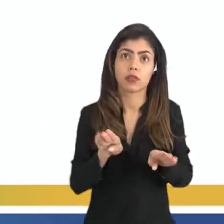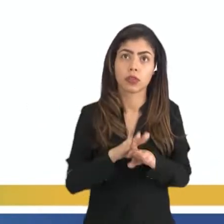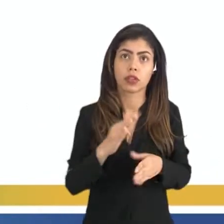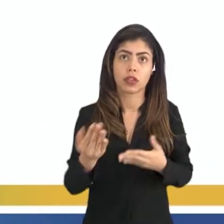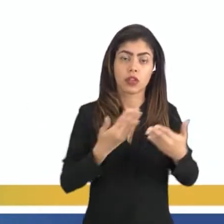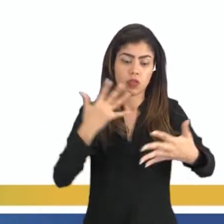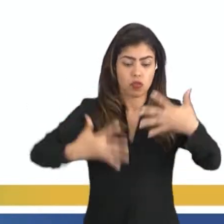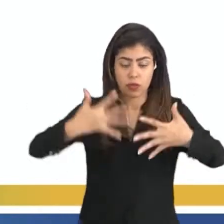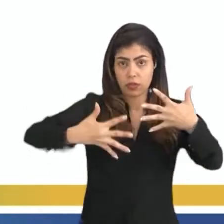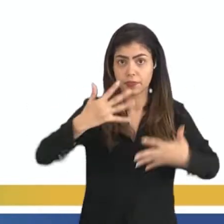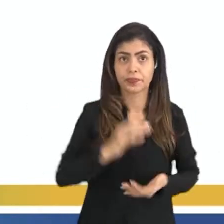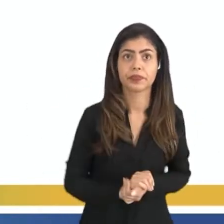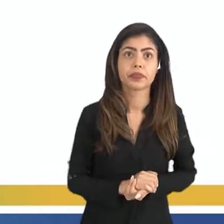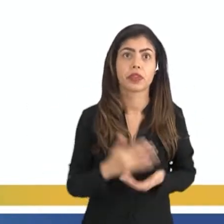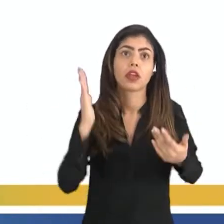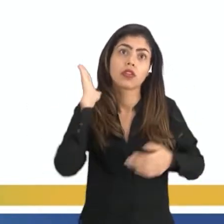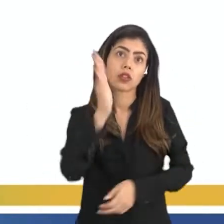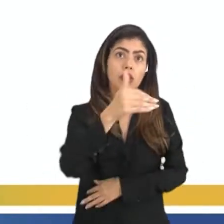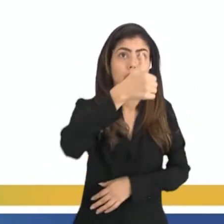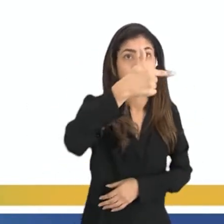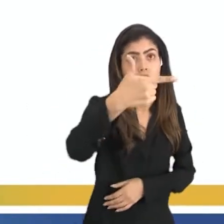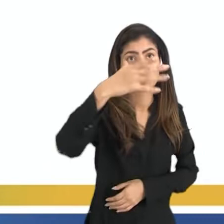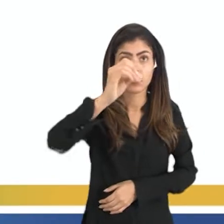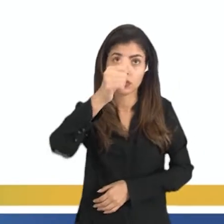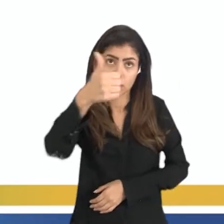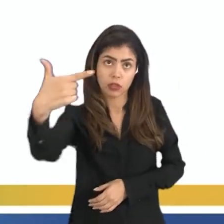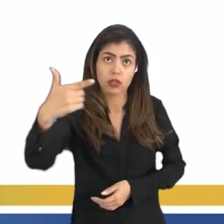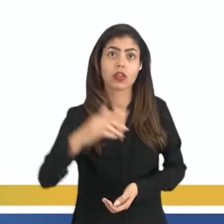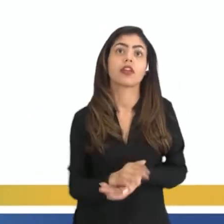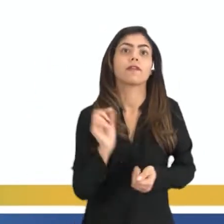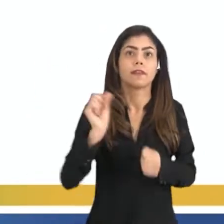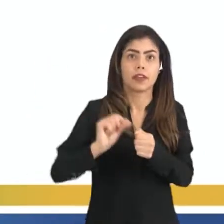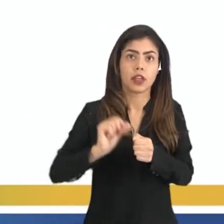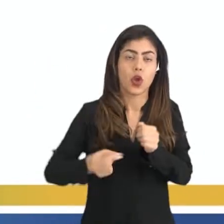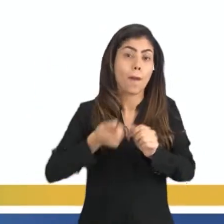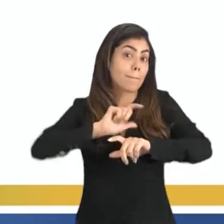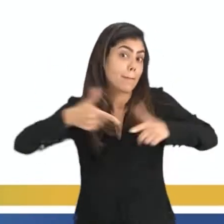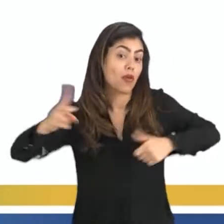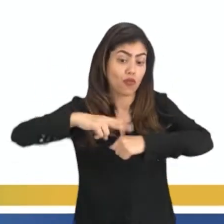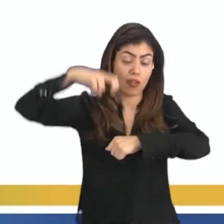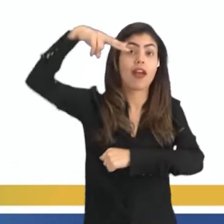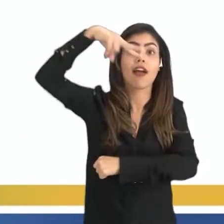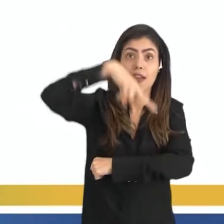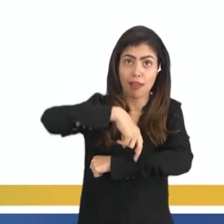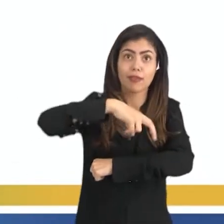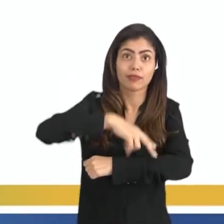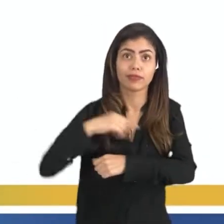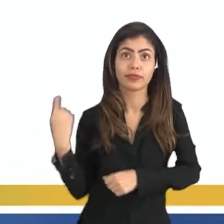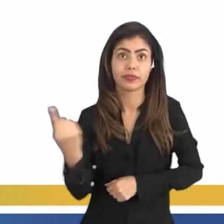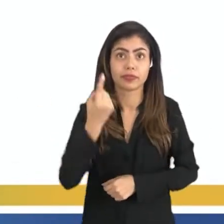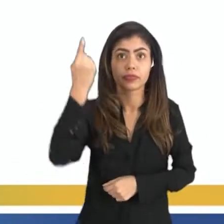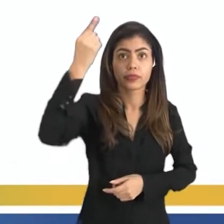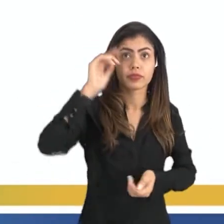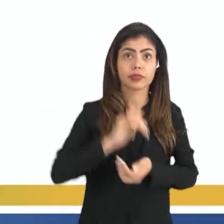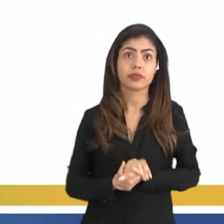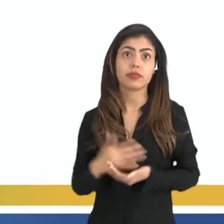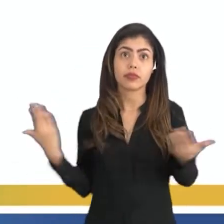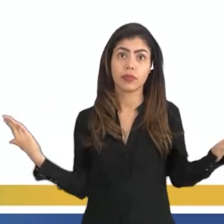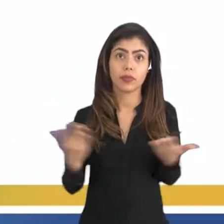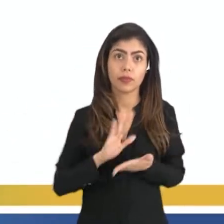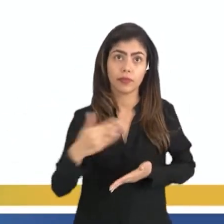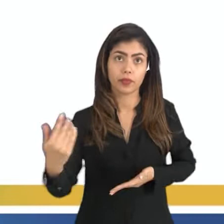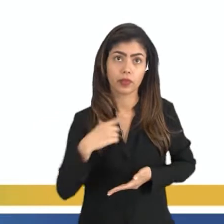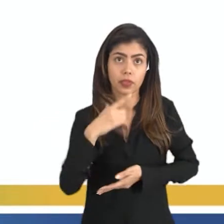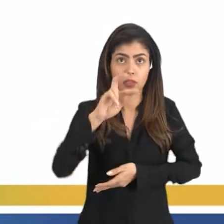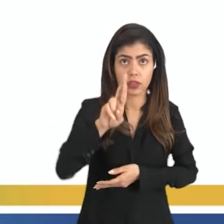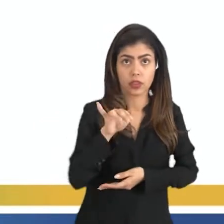de competição. E já em 2012, é realizado o maior salto de paraquedas de todos os tempos, quando